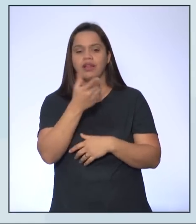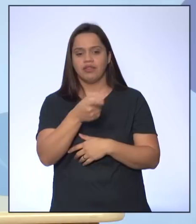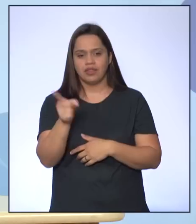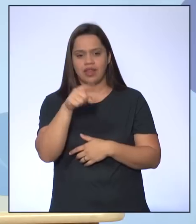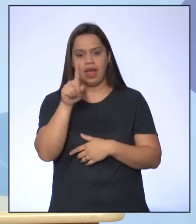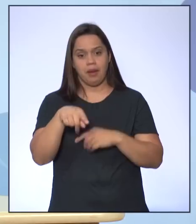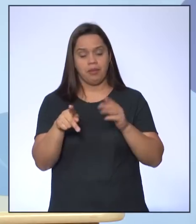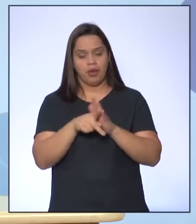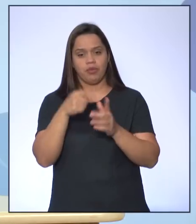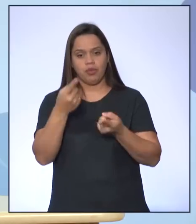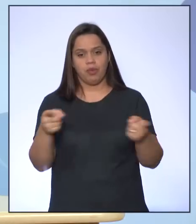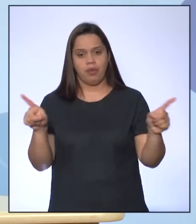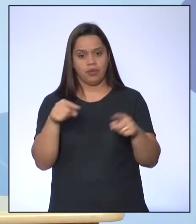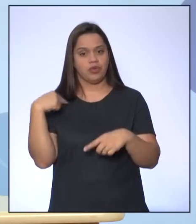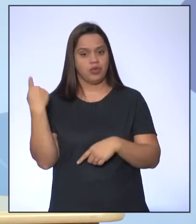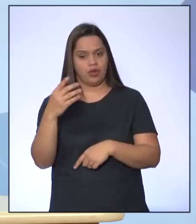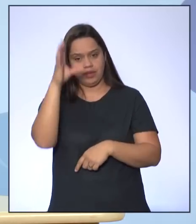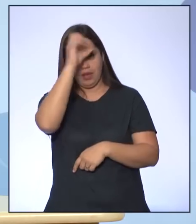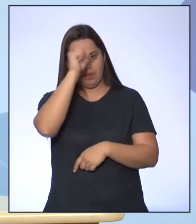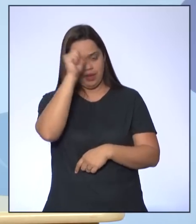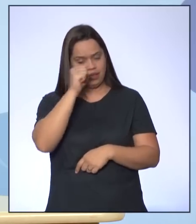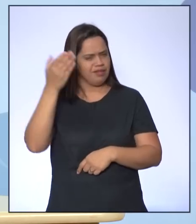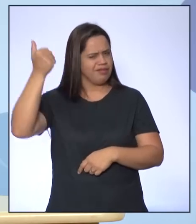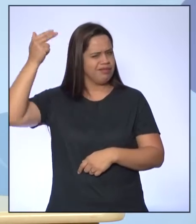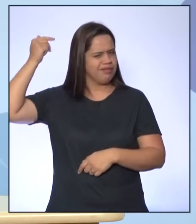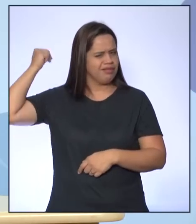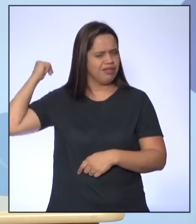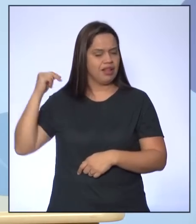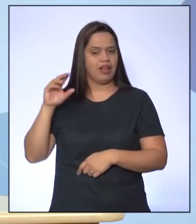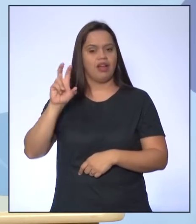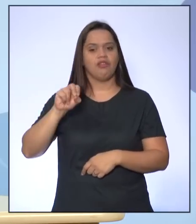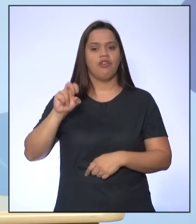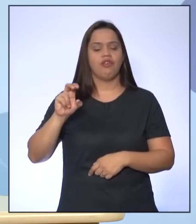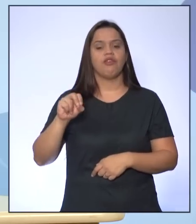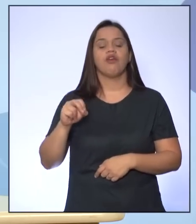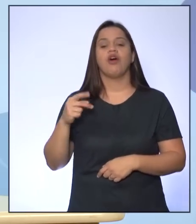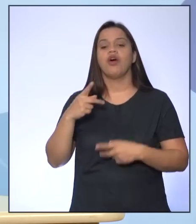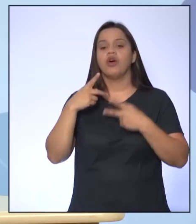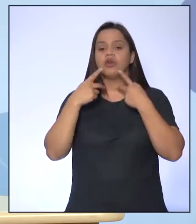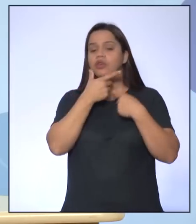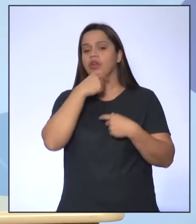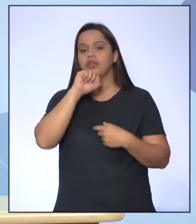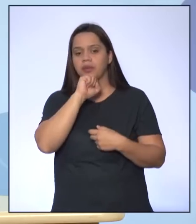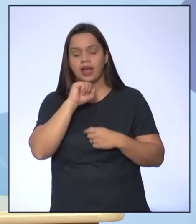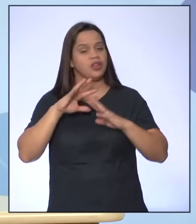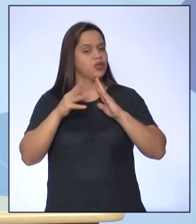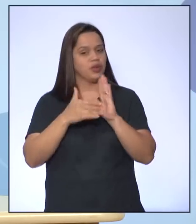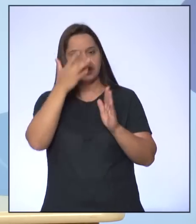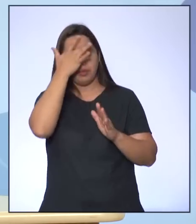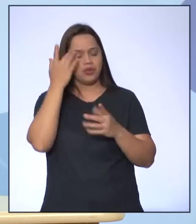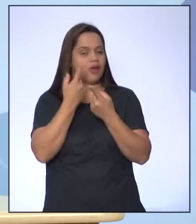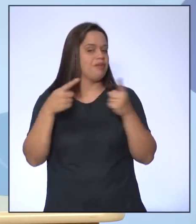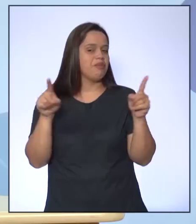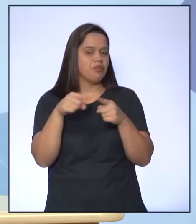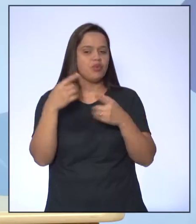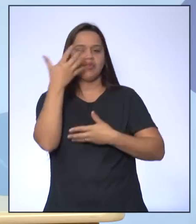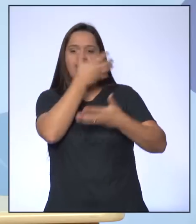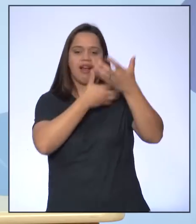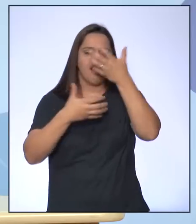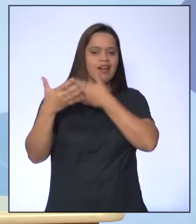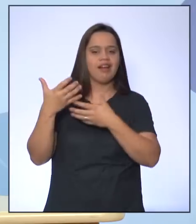música que nós aprendemos com os nossos avós, com os nossos pais. Todo mundo canta essa música na escola, nas